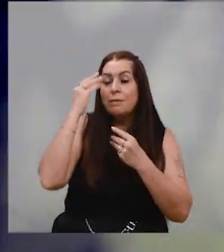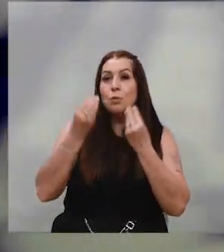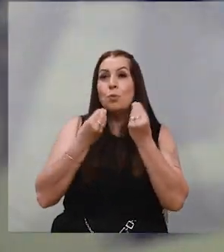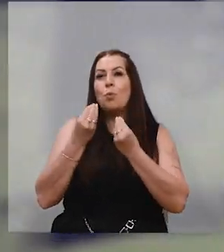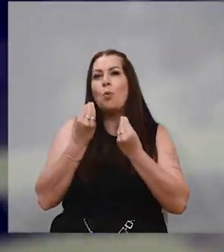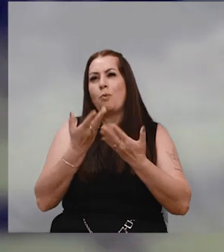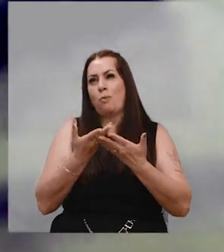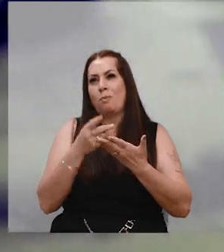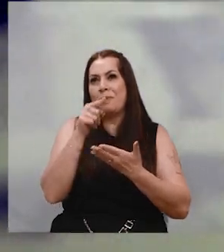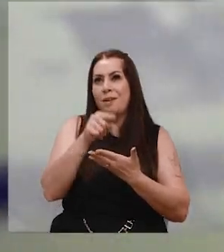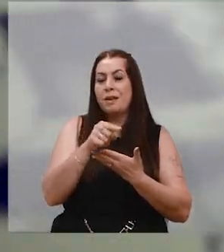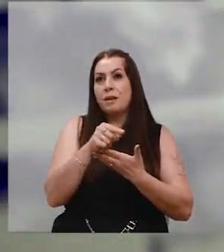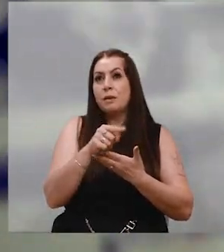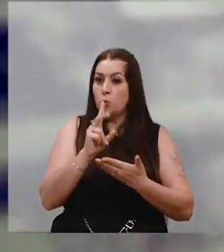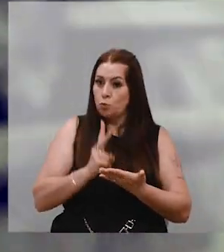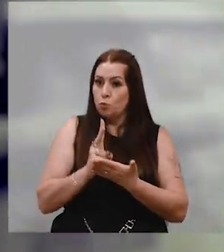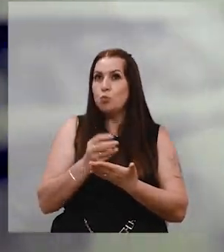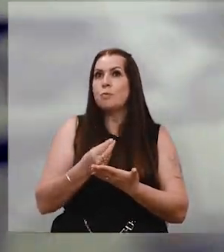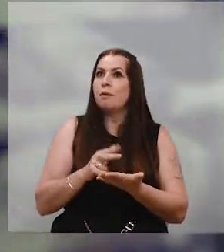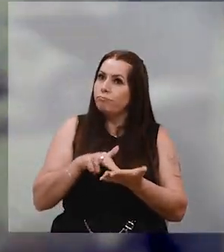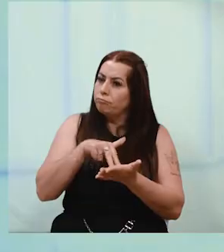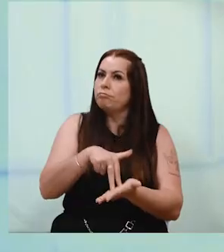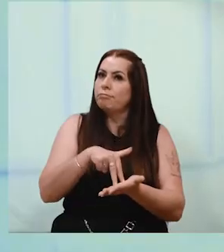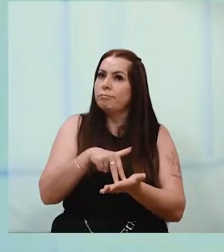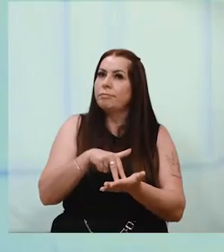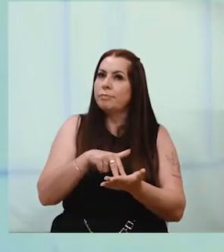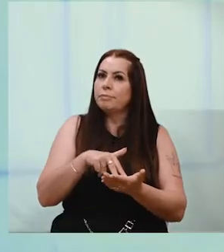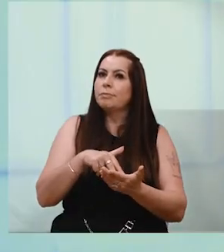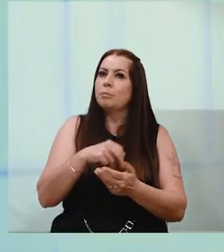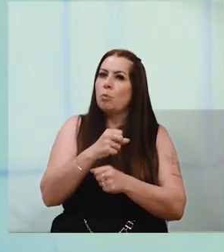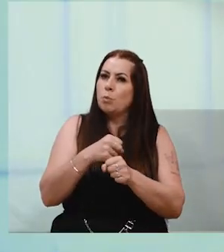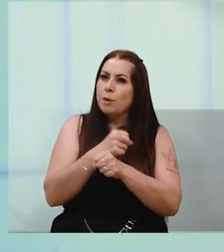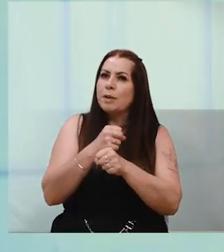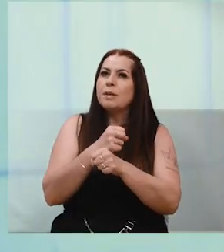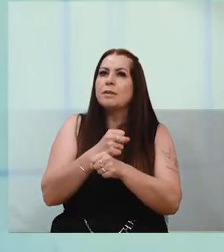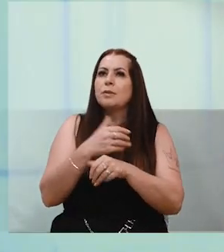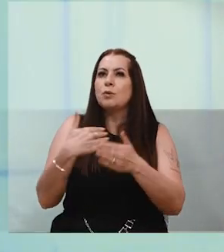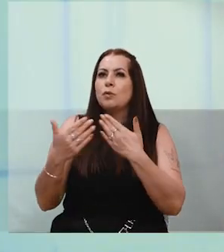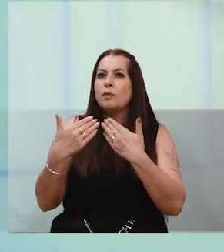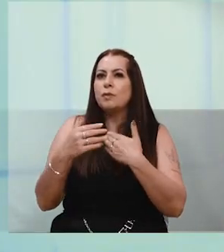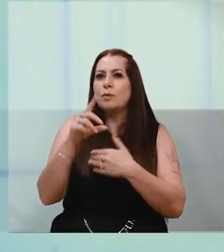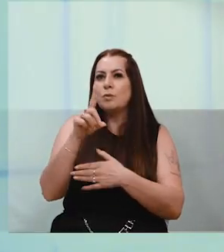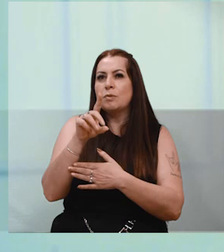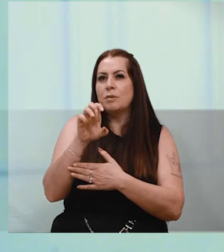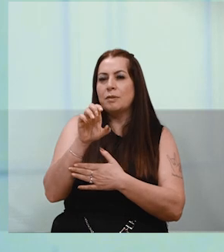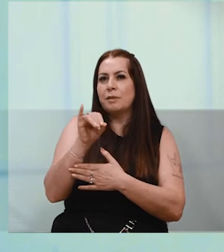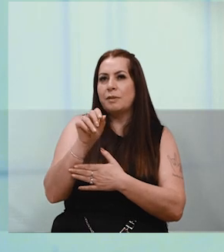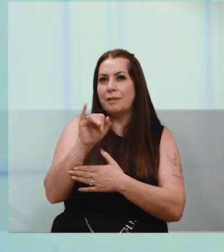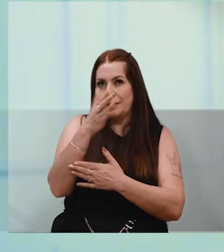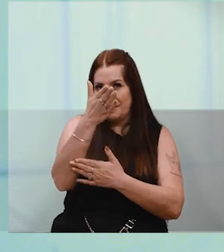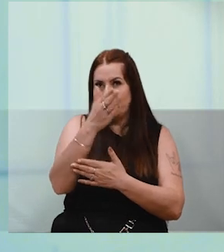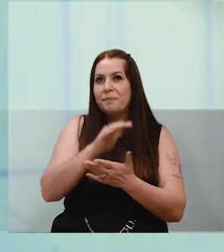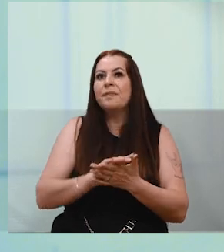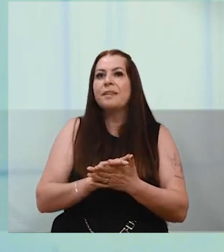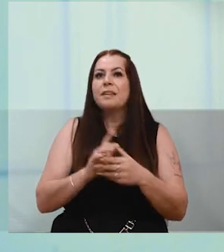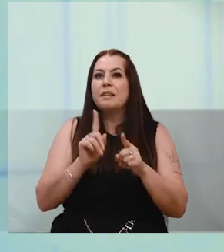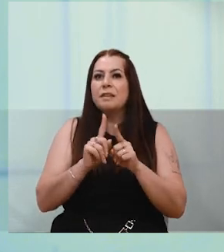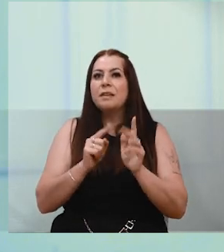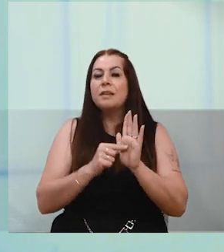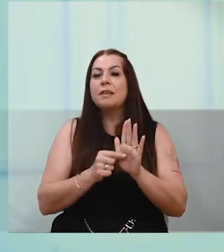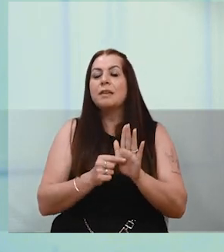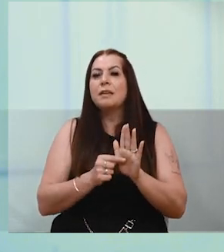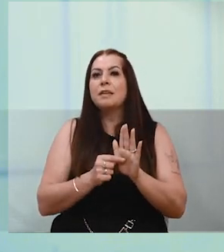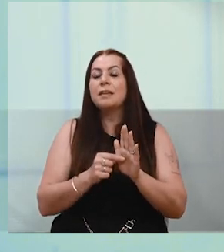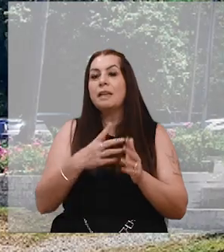como ela sobrevive, né? Ela vai passando os anos, e aí a gente conversou com a Deise, que inclusive está aparecendo. A Deise